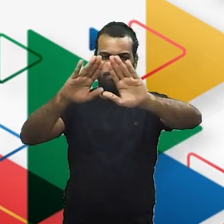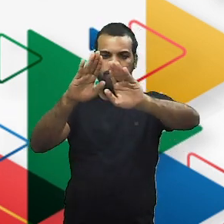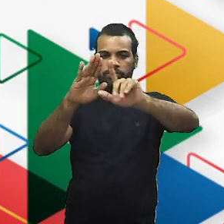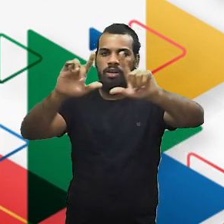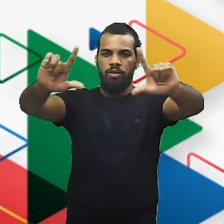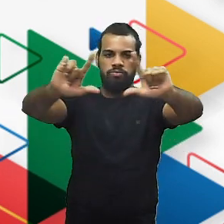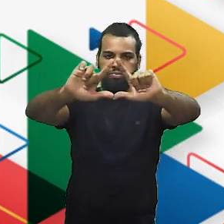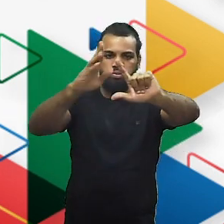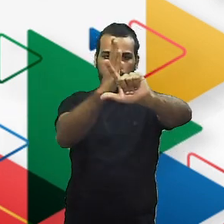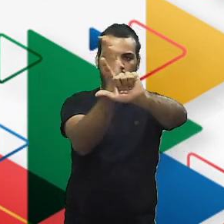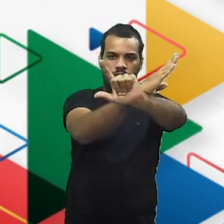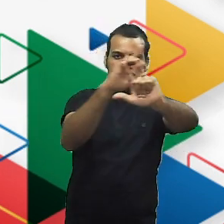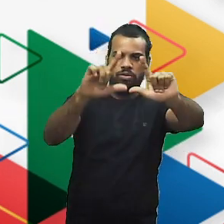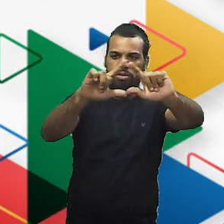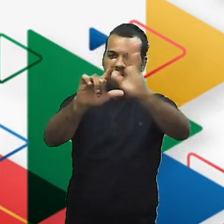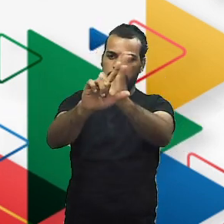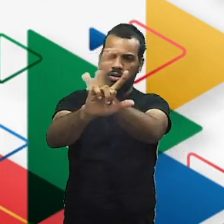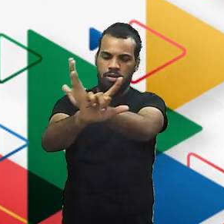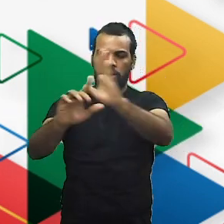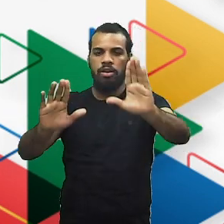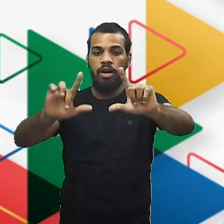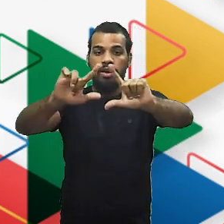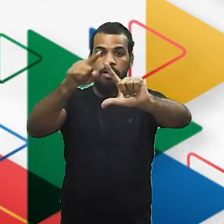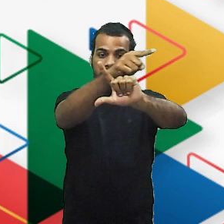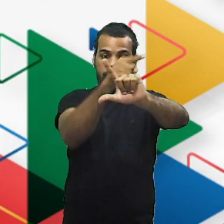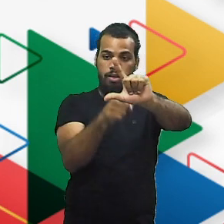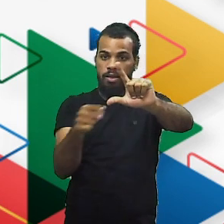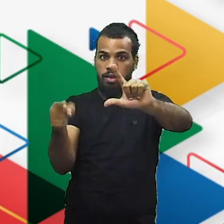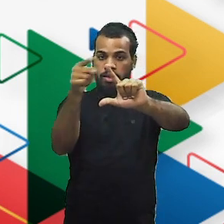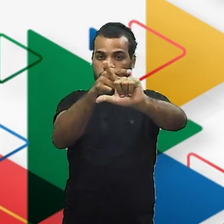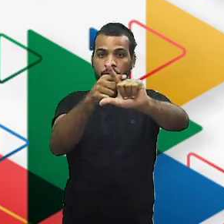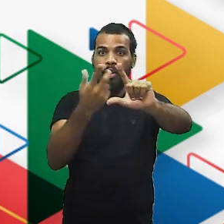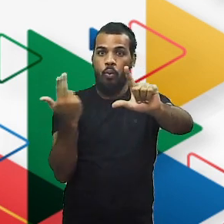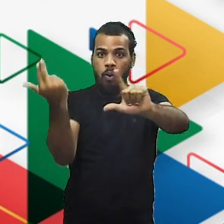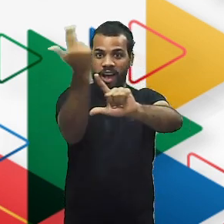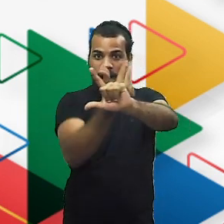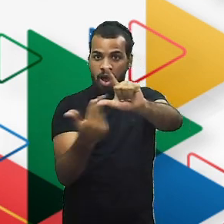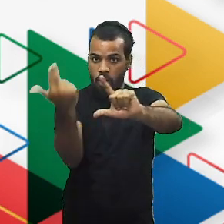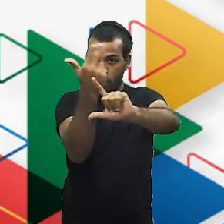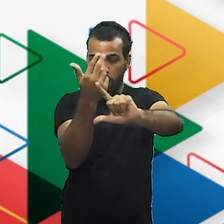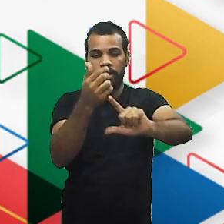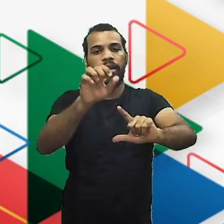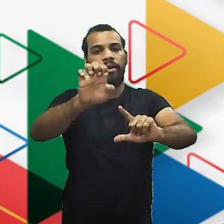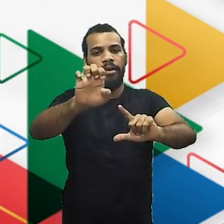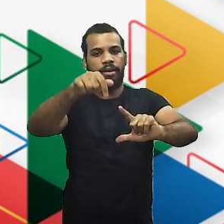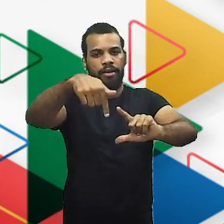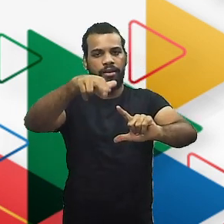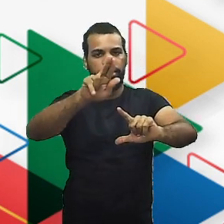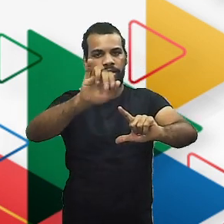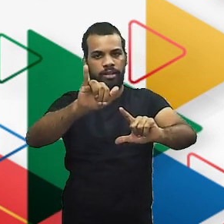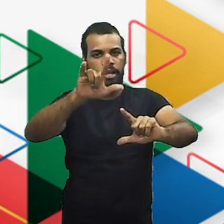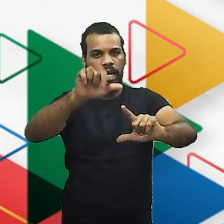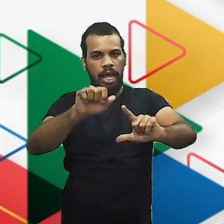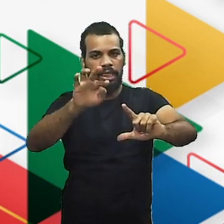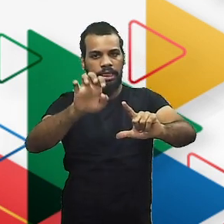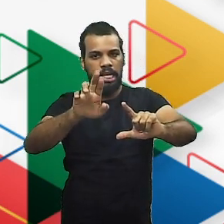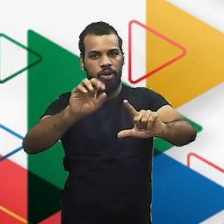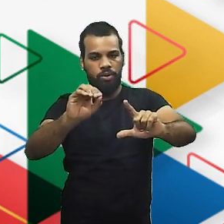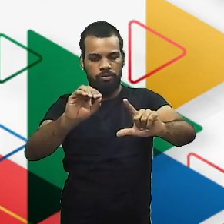medidas iguais, o triângulo ele é equilátero, beleza? Lados